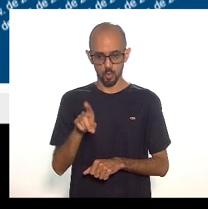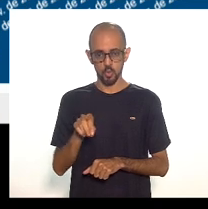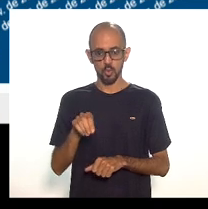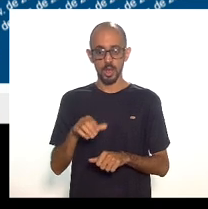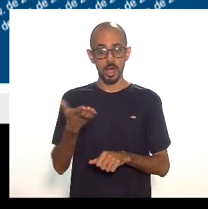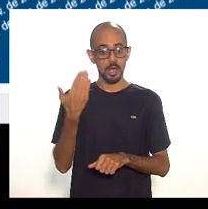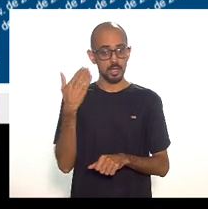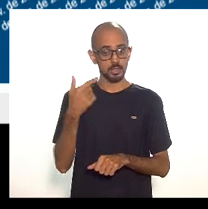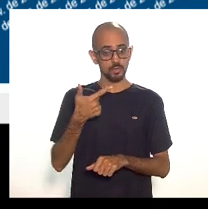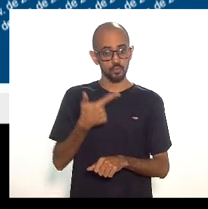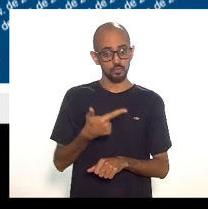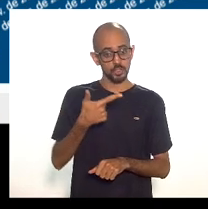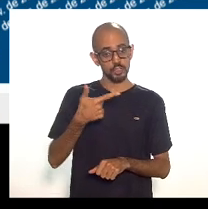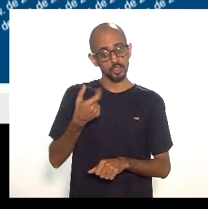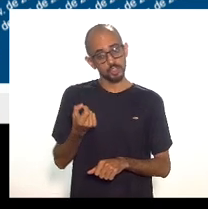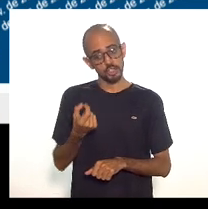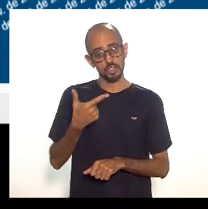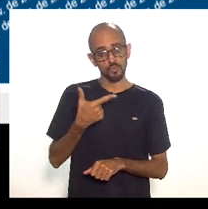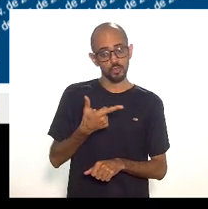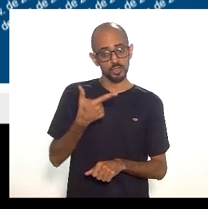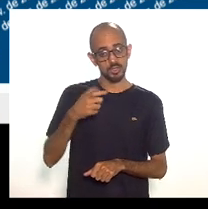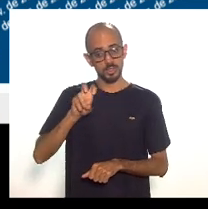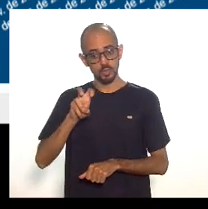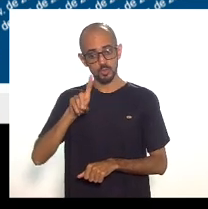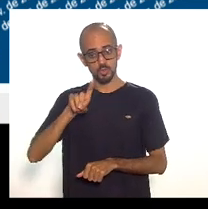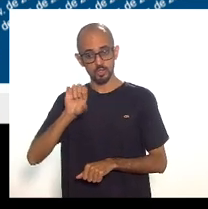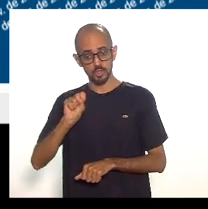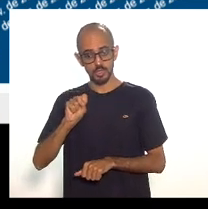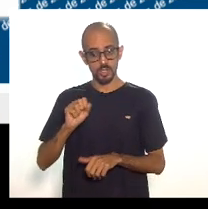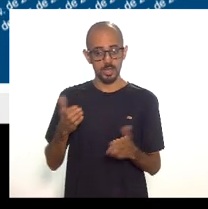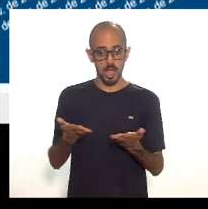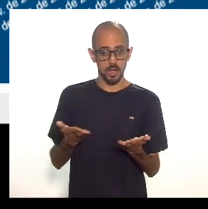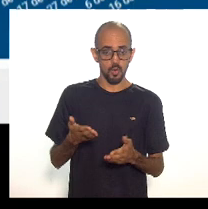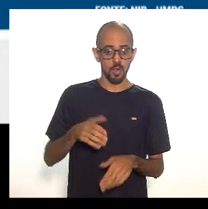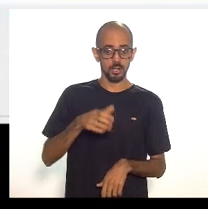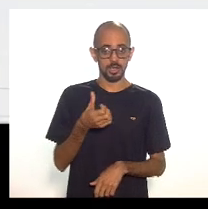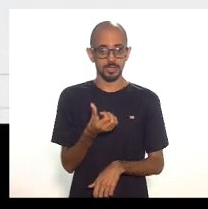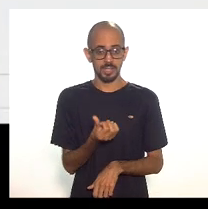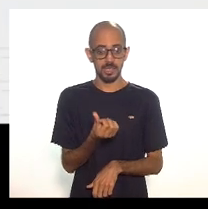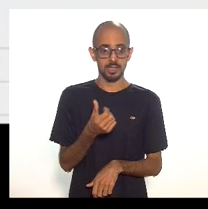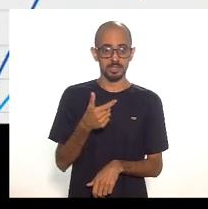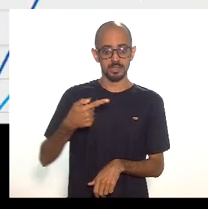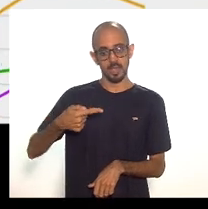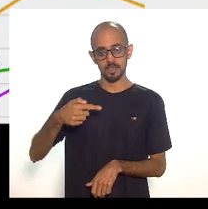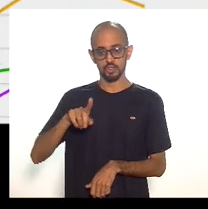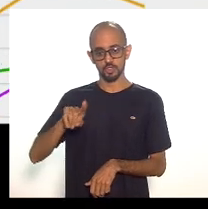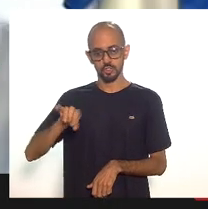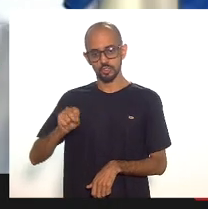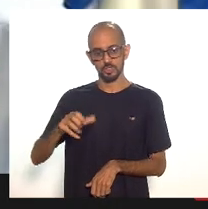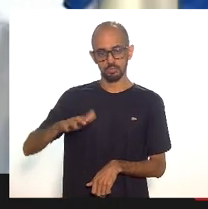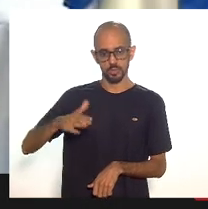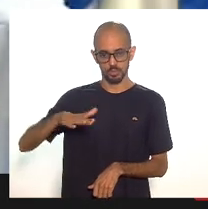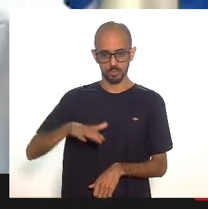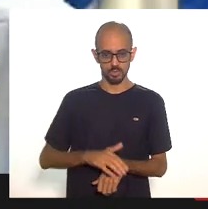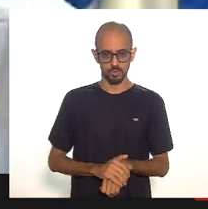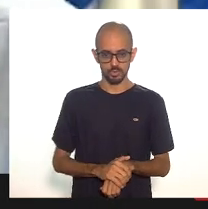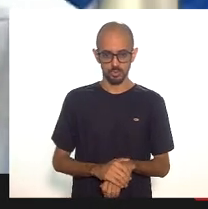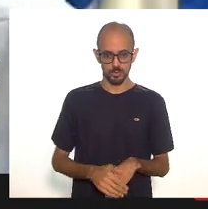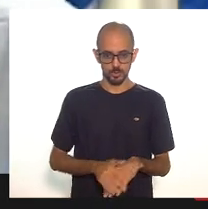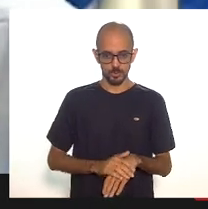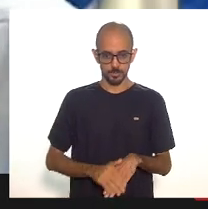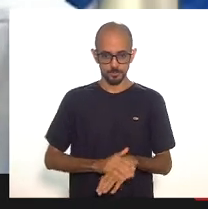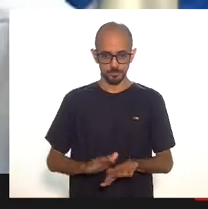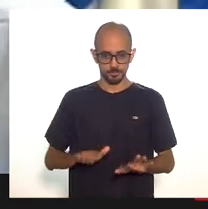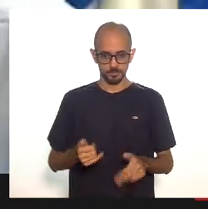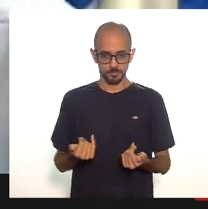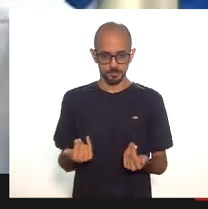de 20, 25 dias. Hoje o hospital tem um tempo médio de 6, 7 dias de tempo médio de permanência. Outro